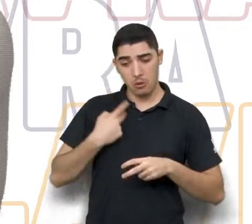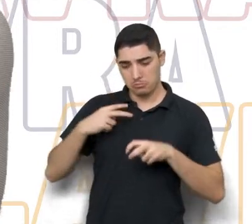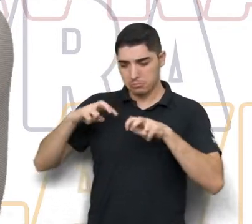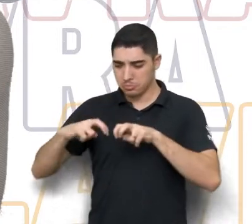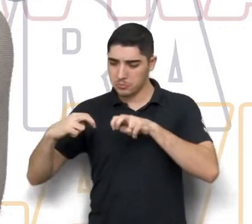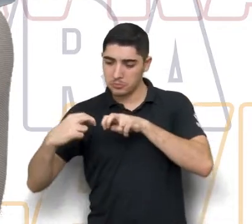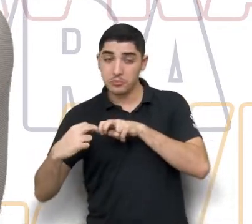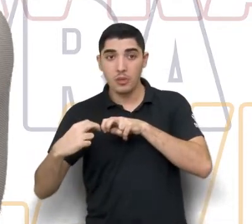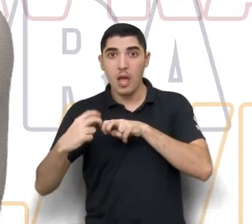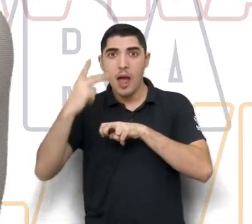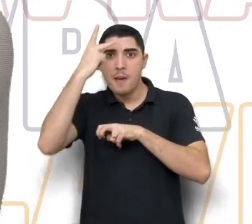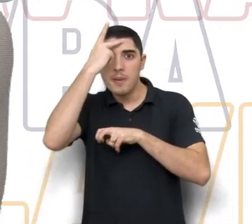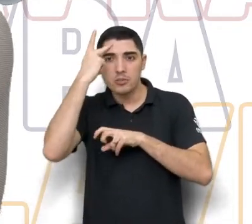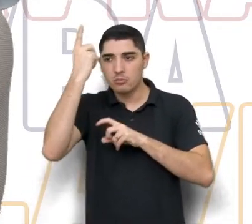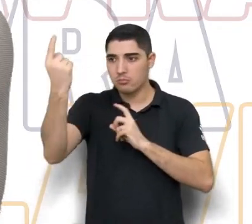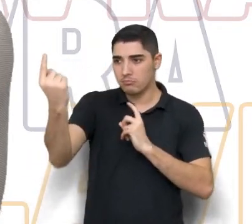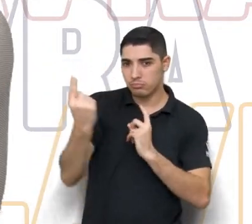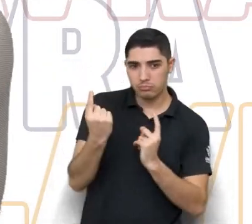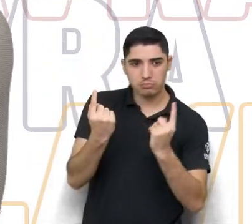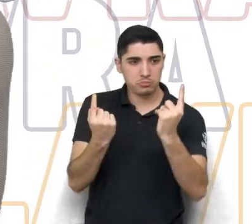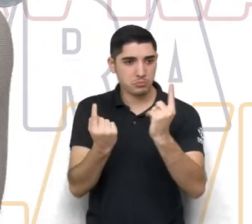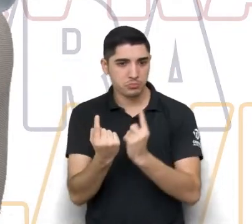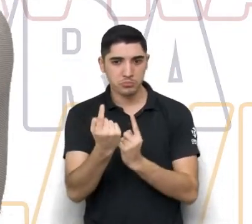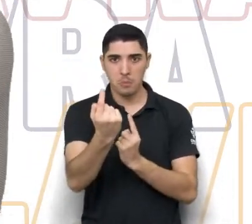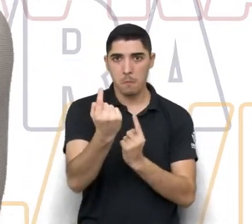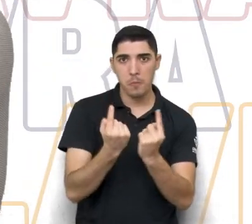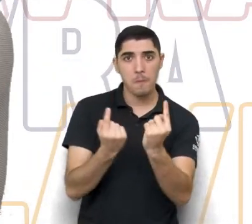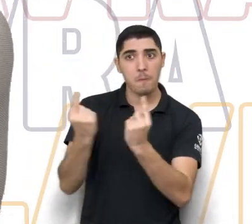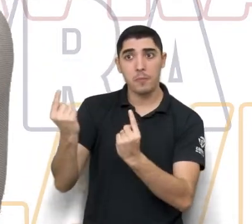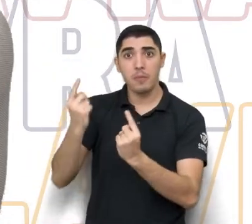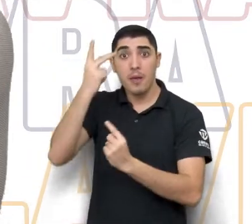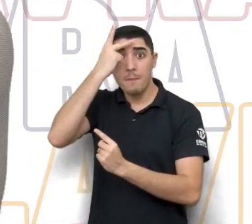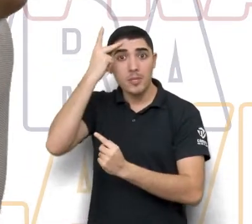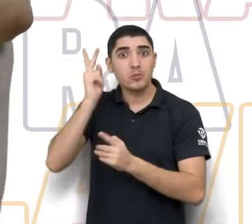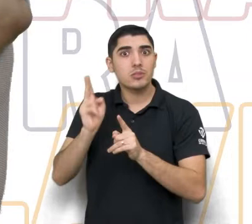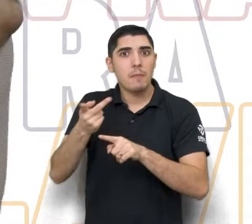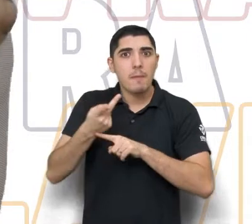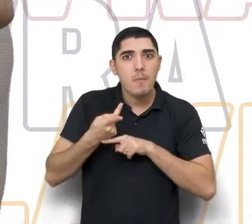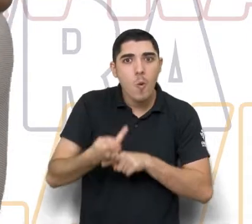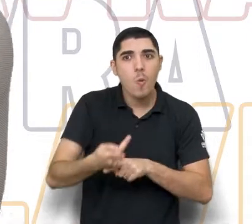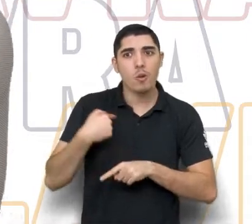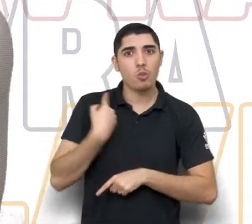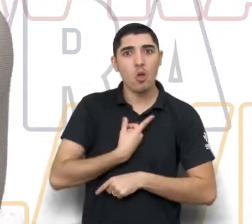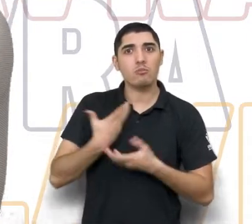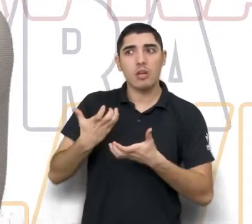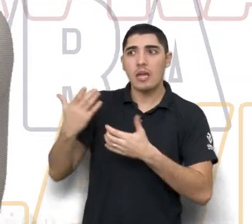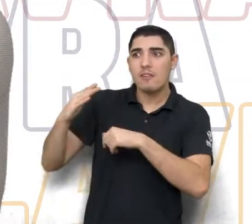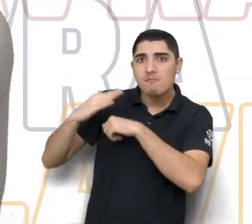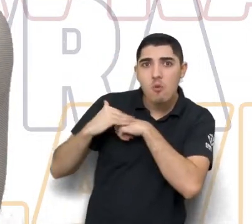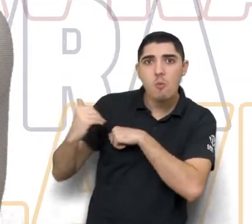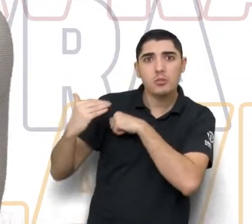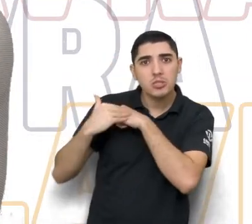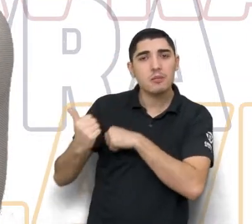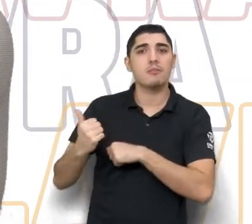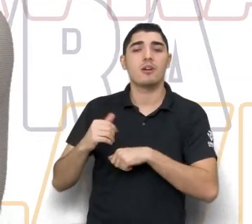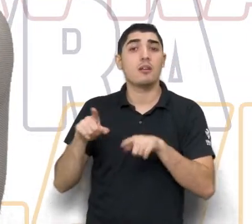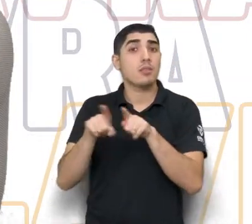agregando. Foram vários os que nos procuravam, né? E também começaram